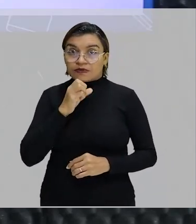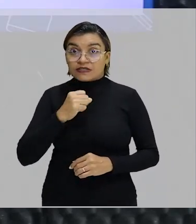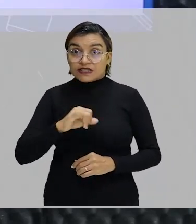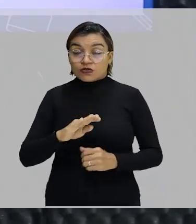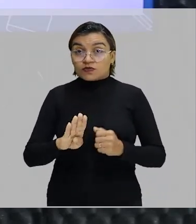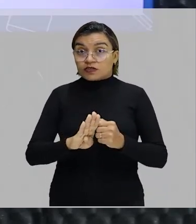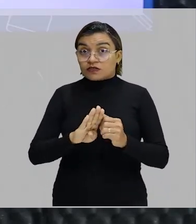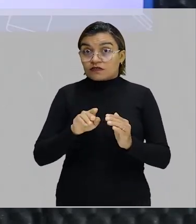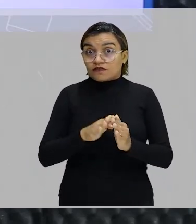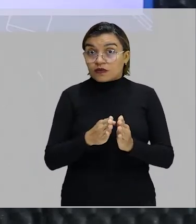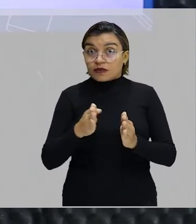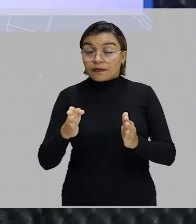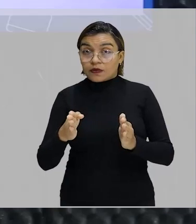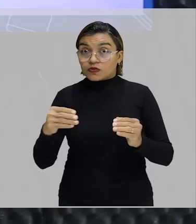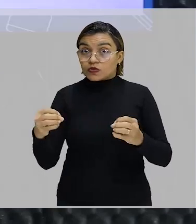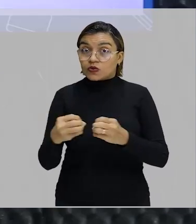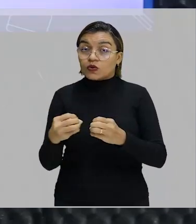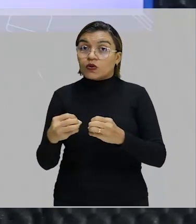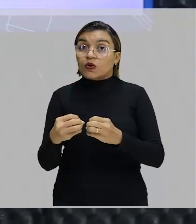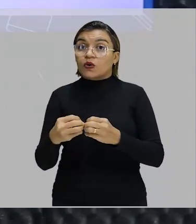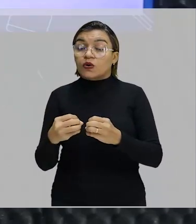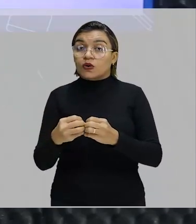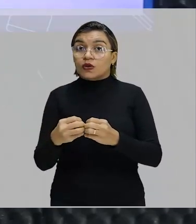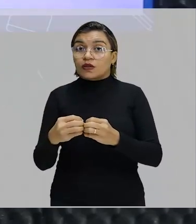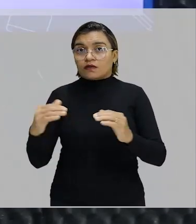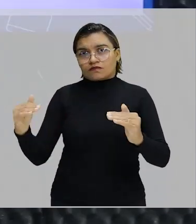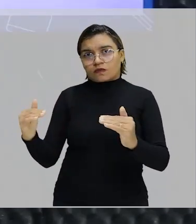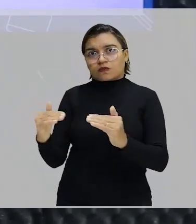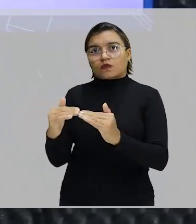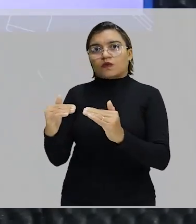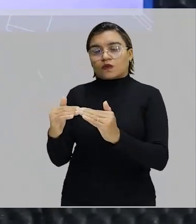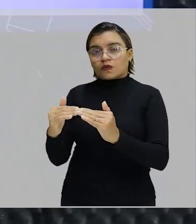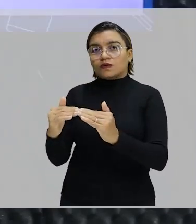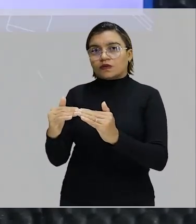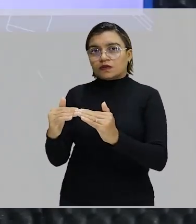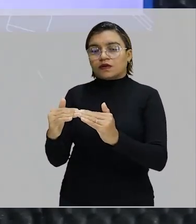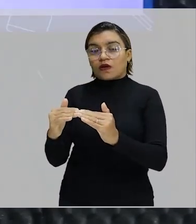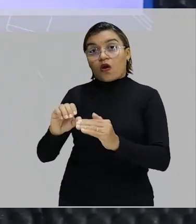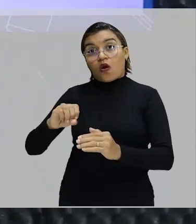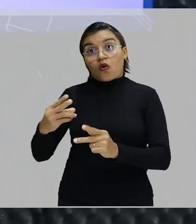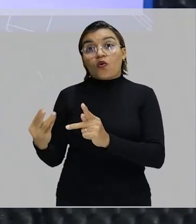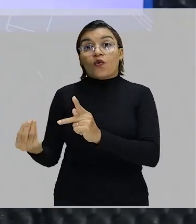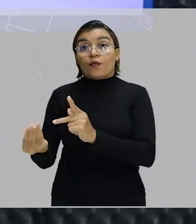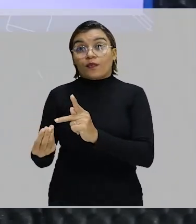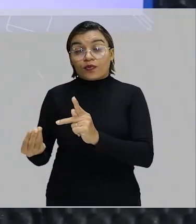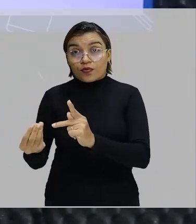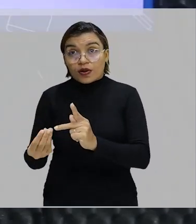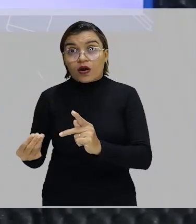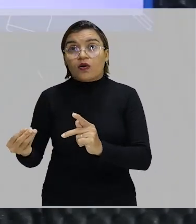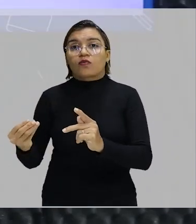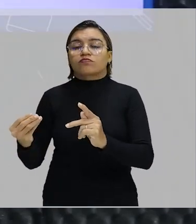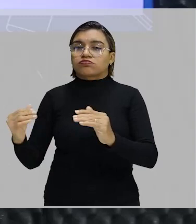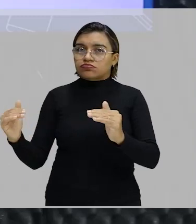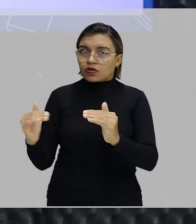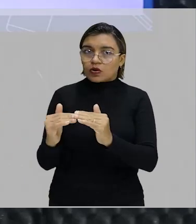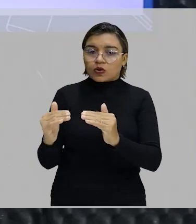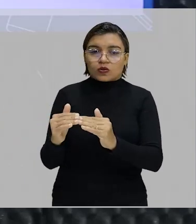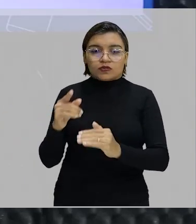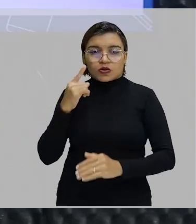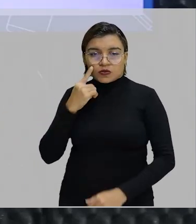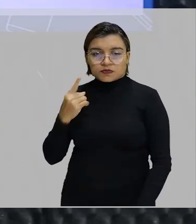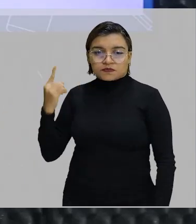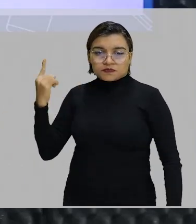pode concordar com o mais próximo ou vai para o plural concordando com todo mundo. Encontramos um jovem e uma